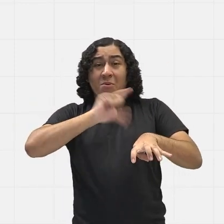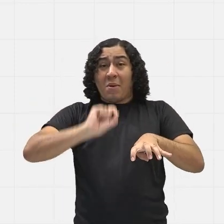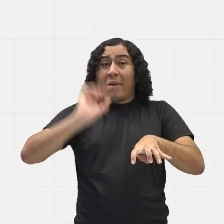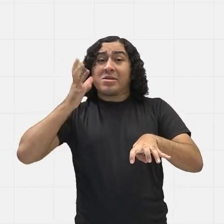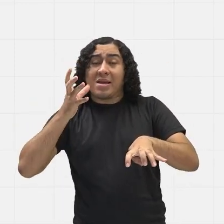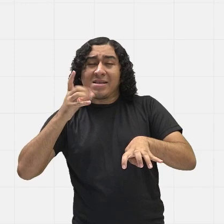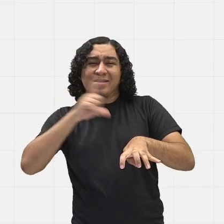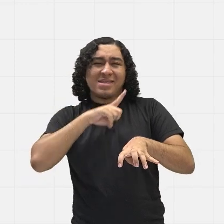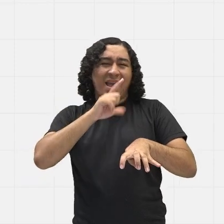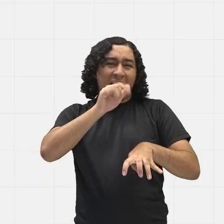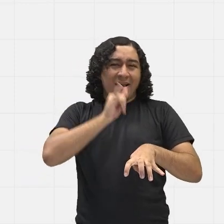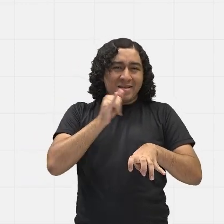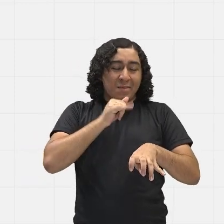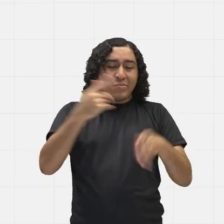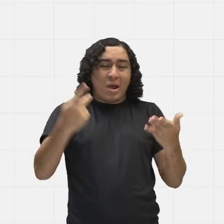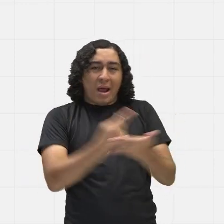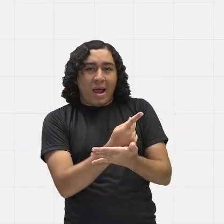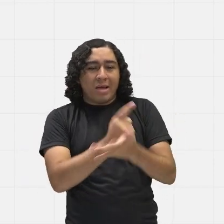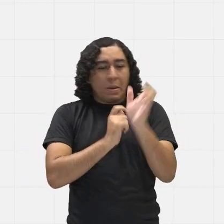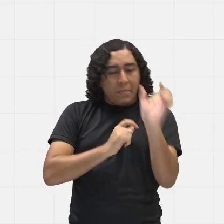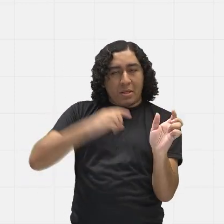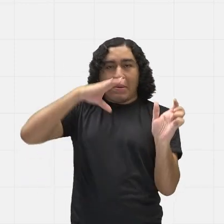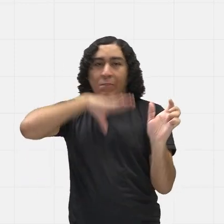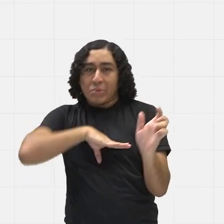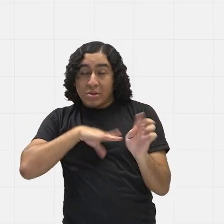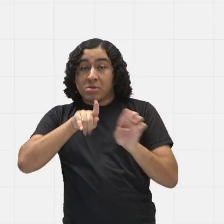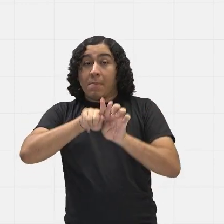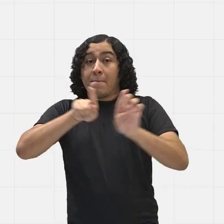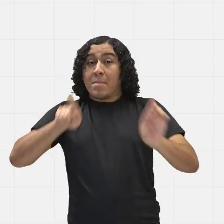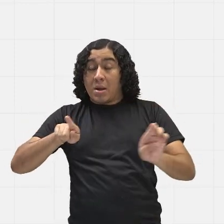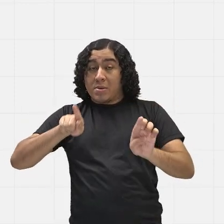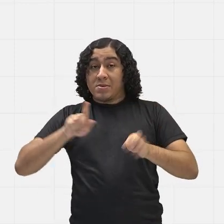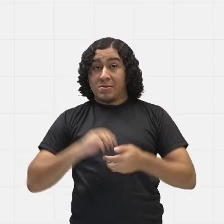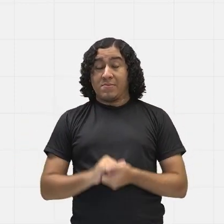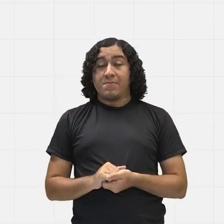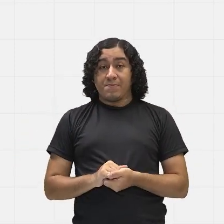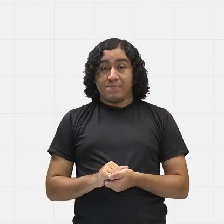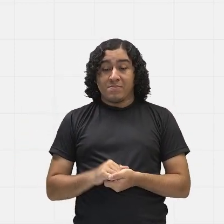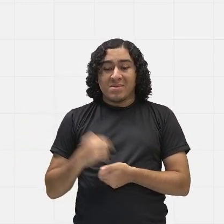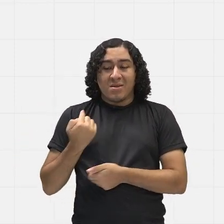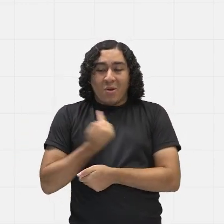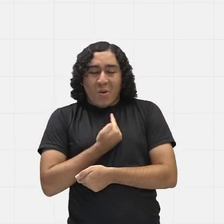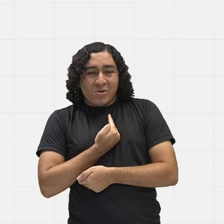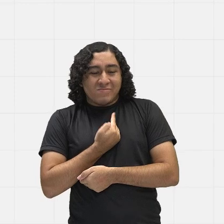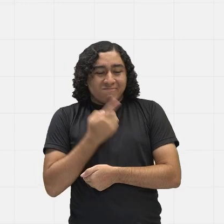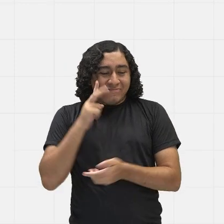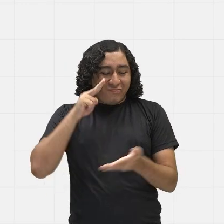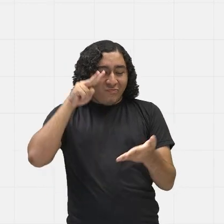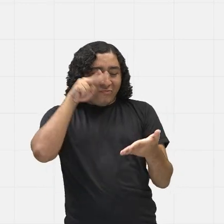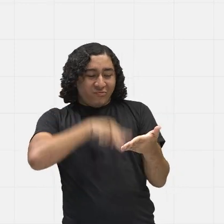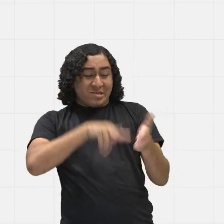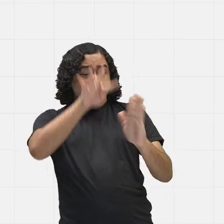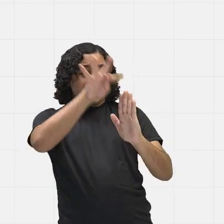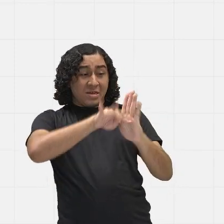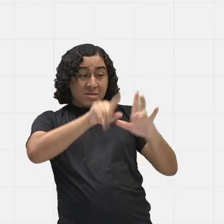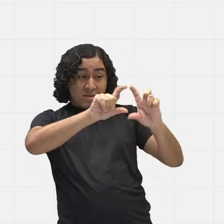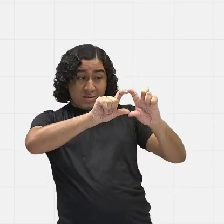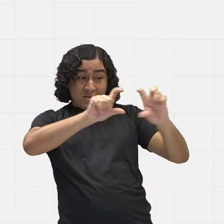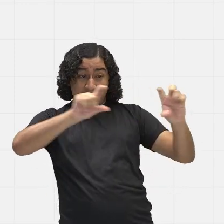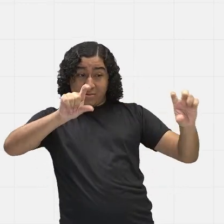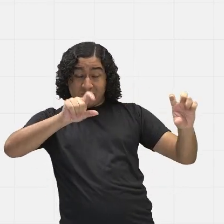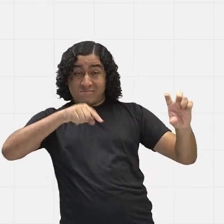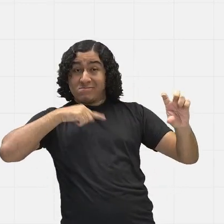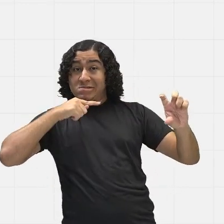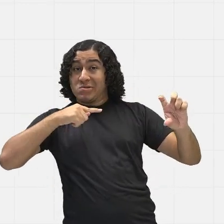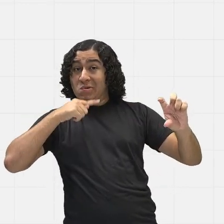coloca um acento a mais. Mas tem situações aqui que a gente não consegue compreender, né, a resposta ou o que o professor quer